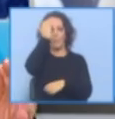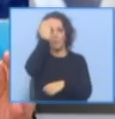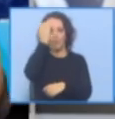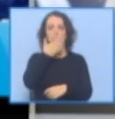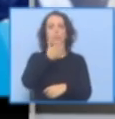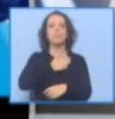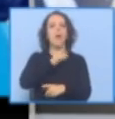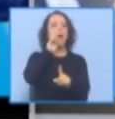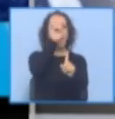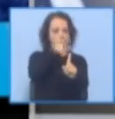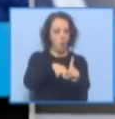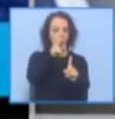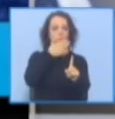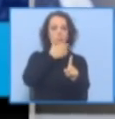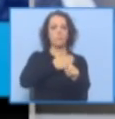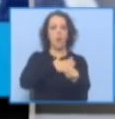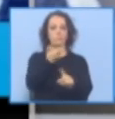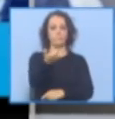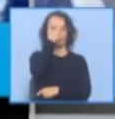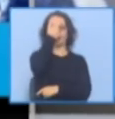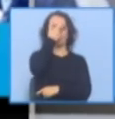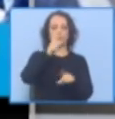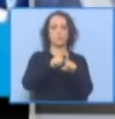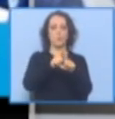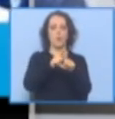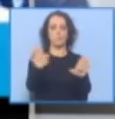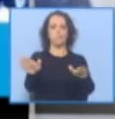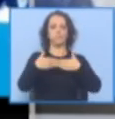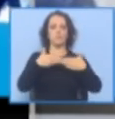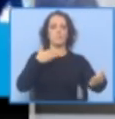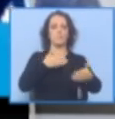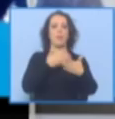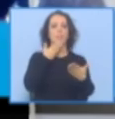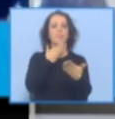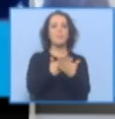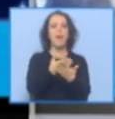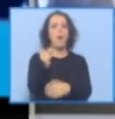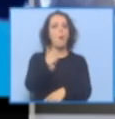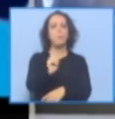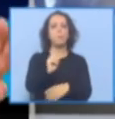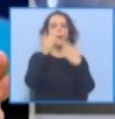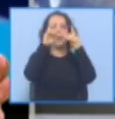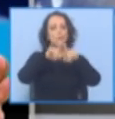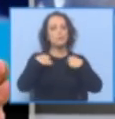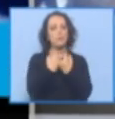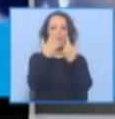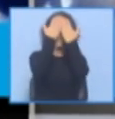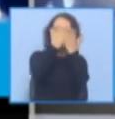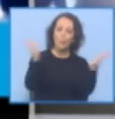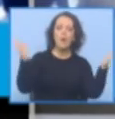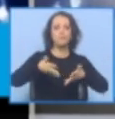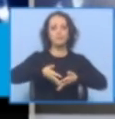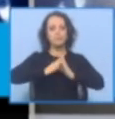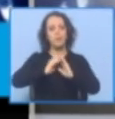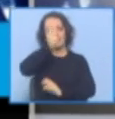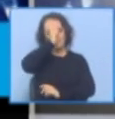outro. E que muitas vezes levantam barreiras na construção de uma sociedade democrática, integradora, dialogante, respeitadora do outro. E, portanto,